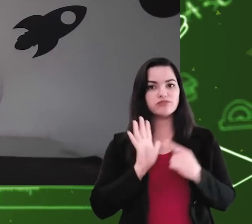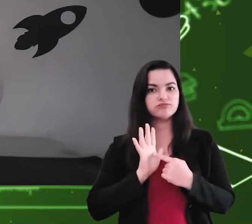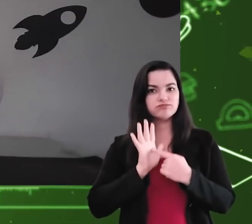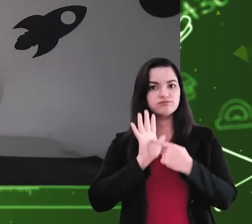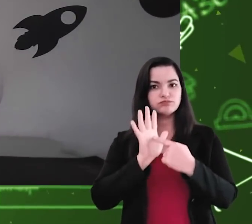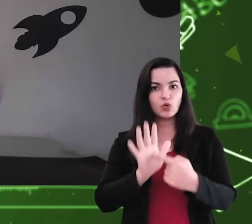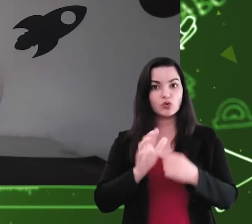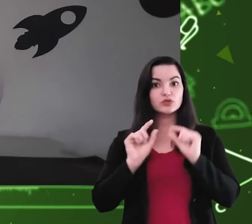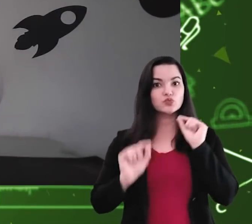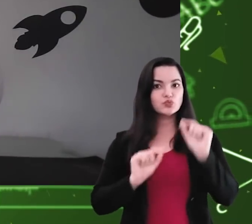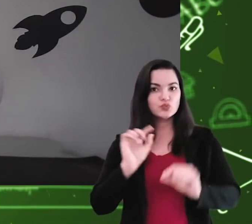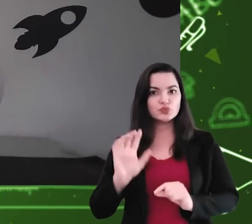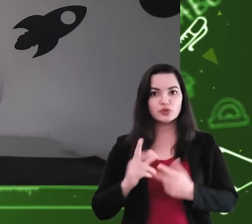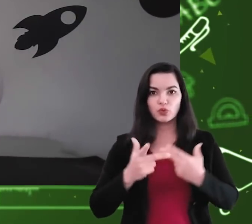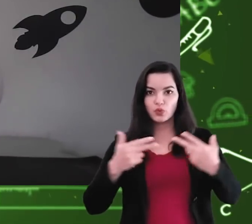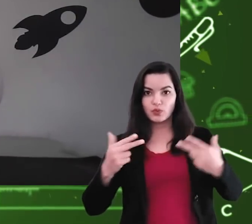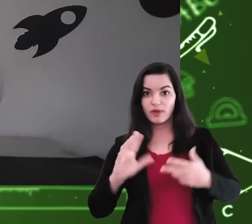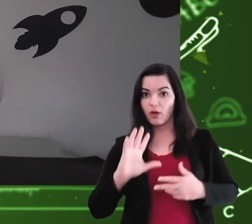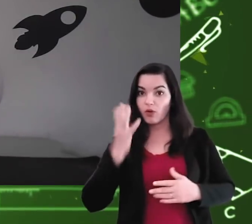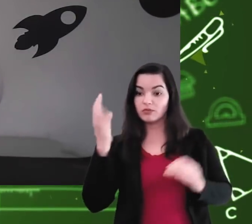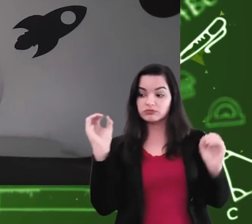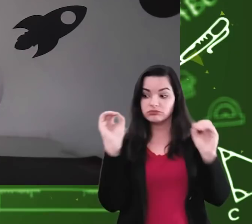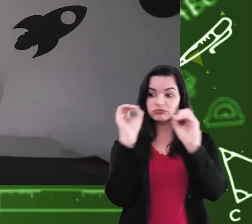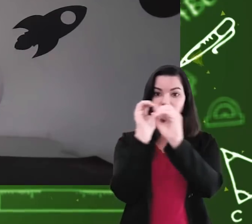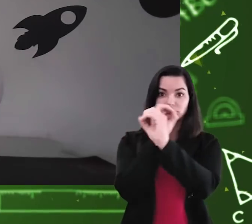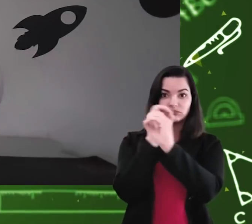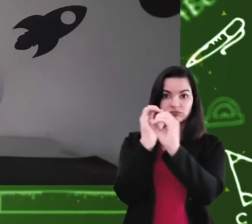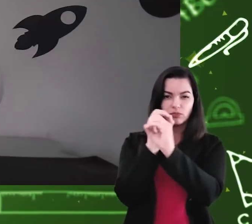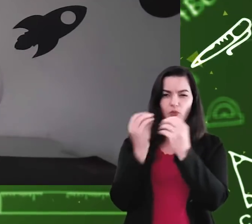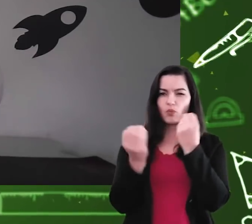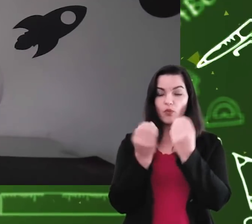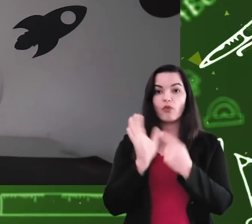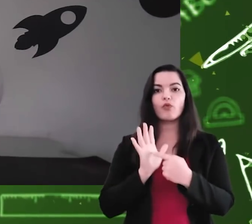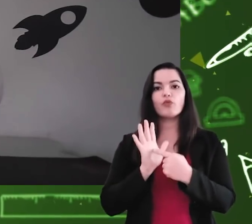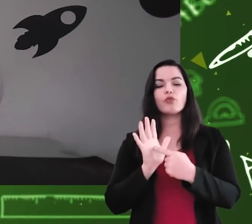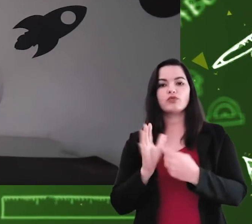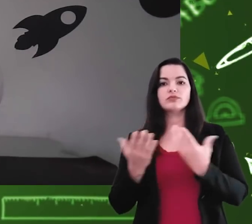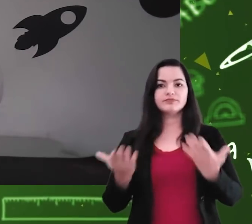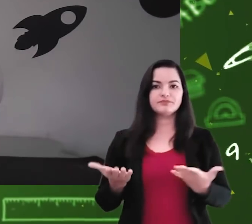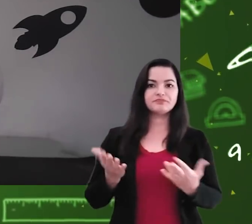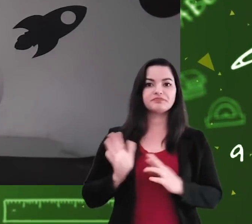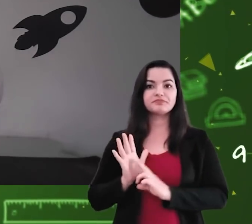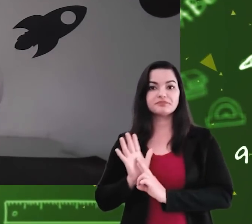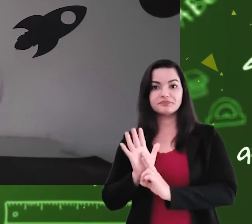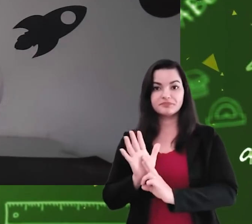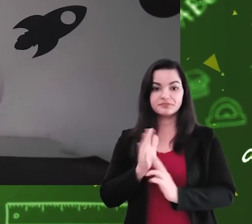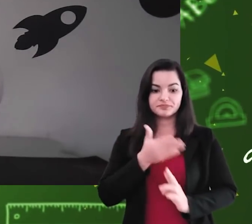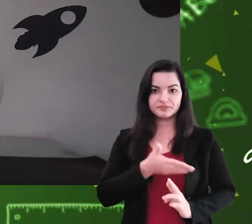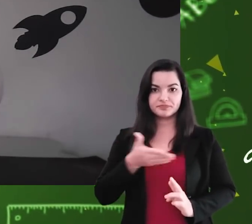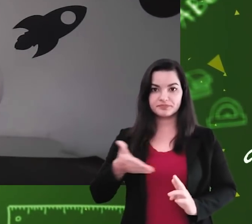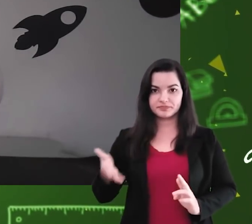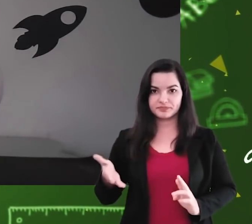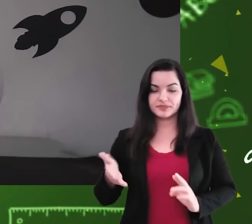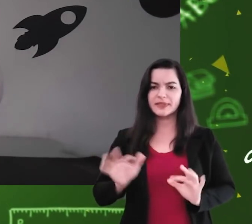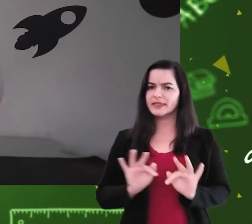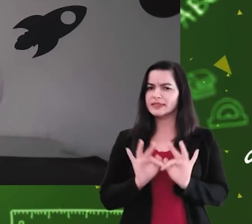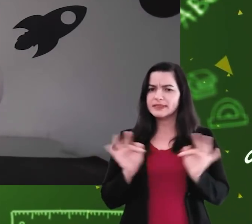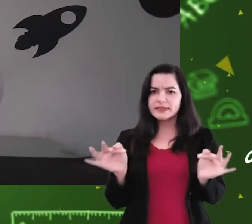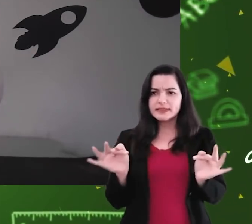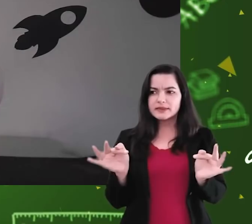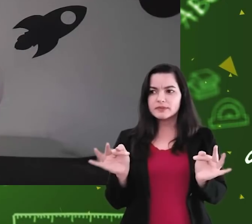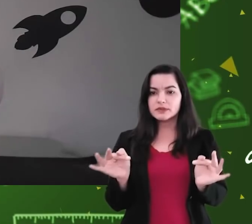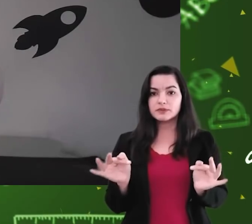para demonstrar o que acontece com um eclipse, eu trouxe aqui para vocês uma representação bem simples,